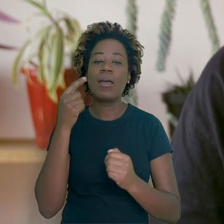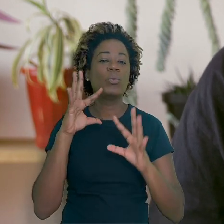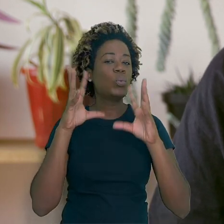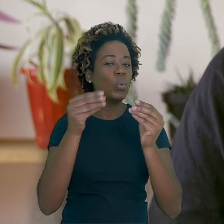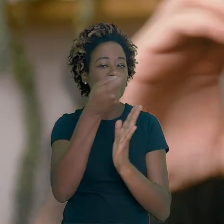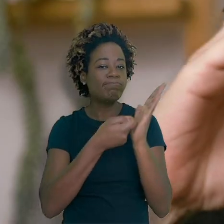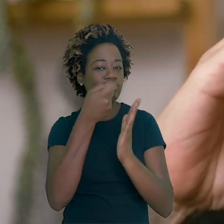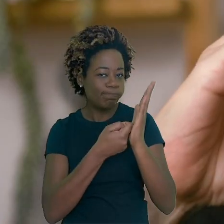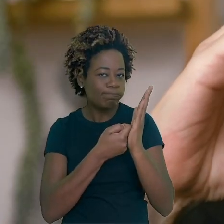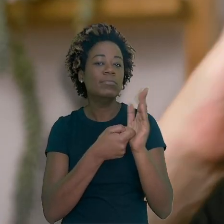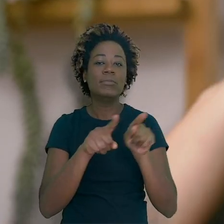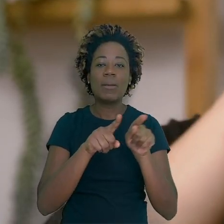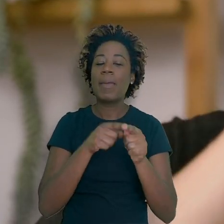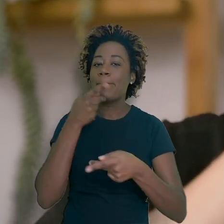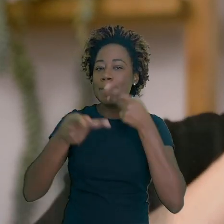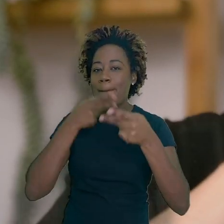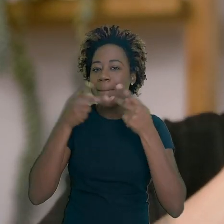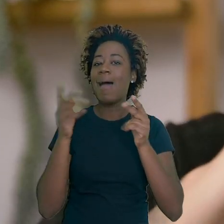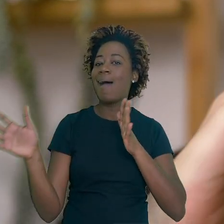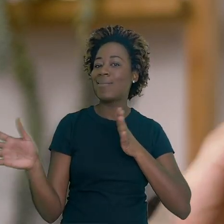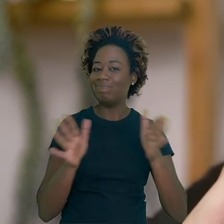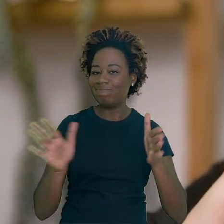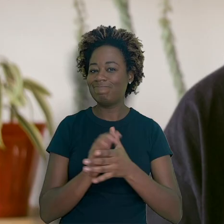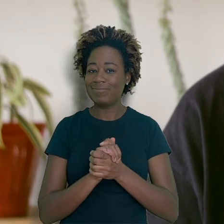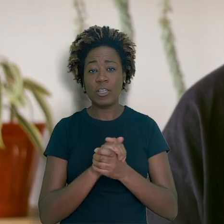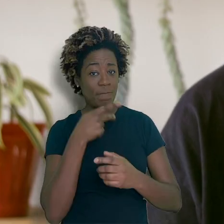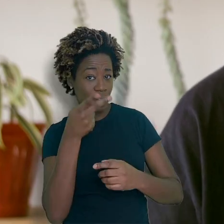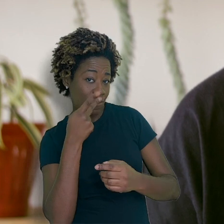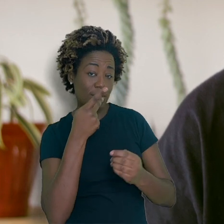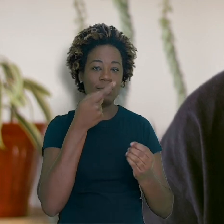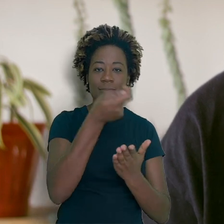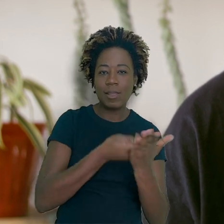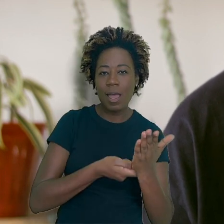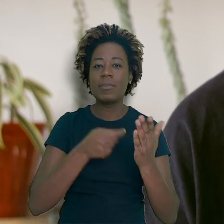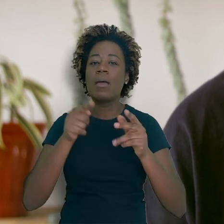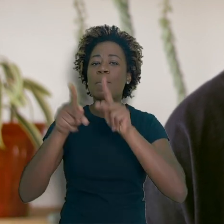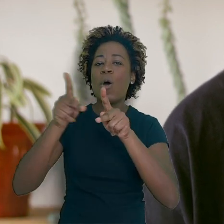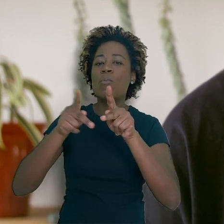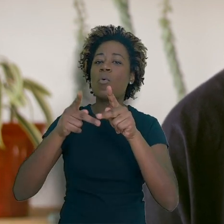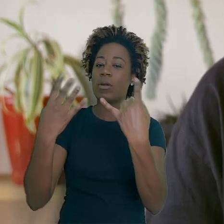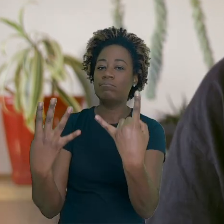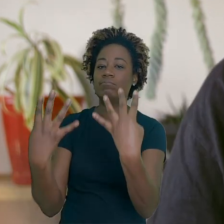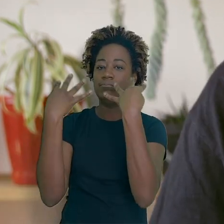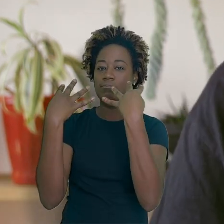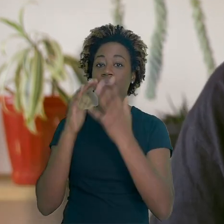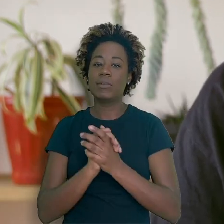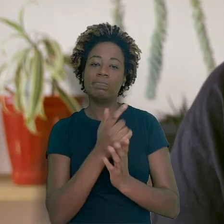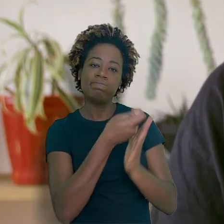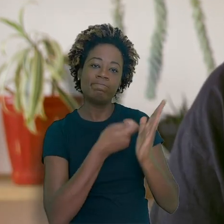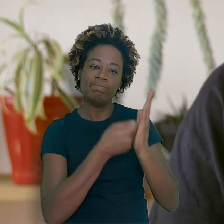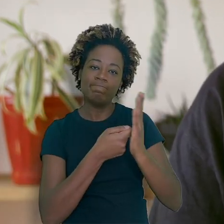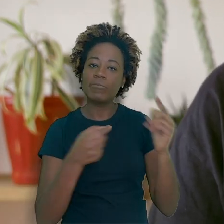e toda escrita deve ser acessível. Quando a gente fala e escreve, a gente sabe exatamente o público que a gente quer atingir. A escrita,